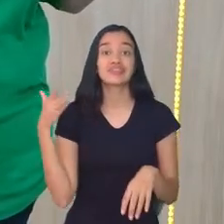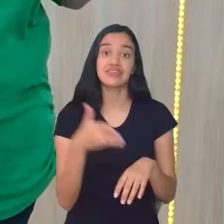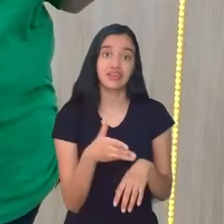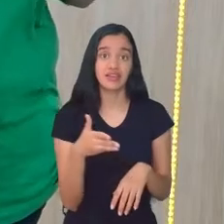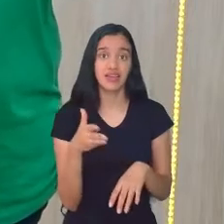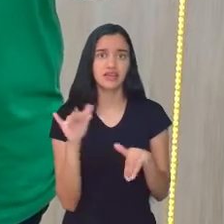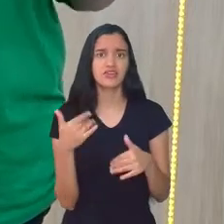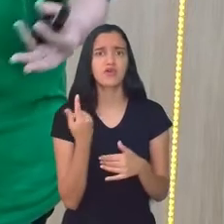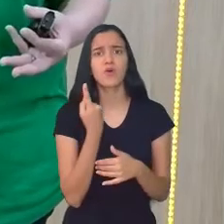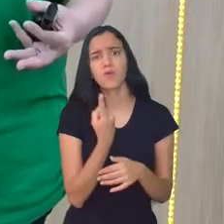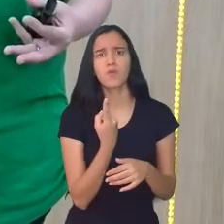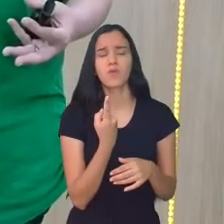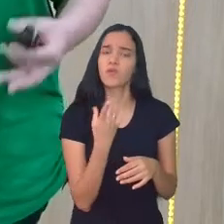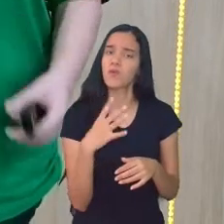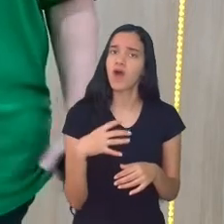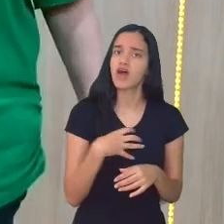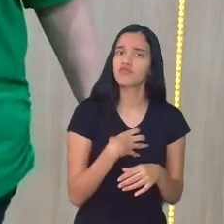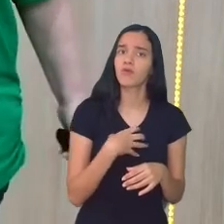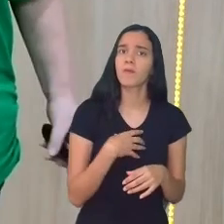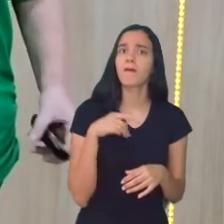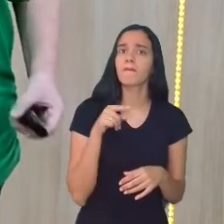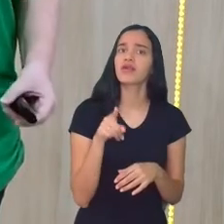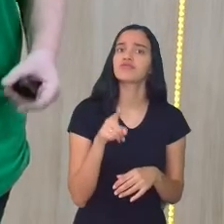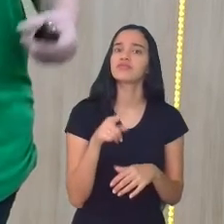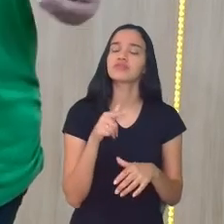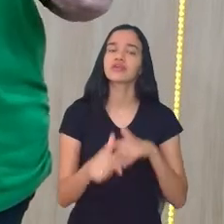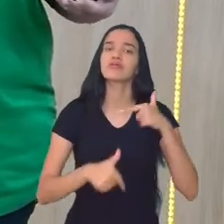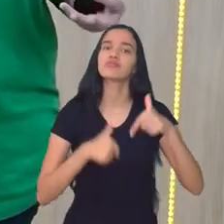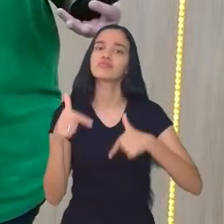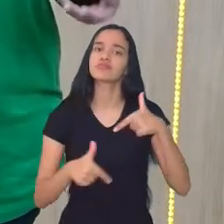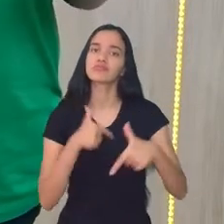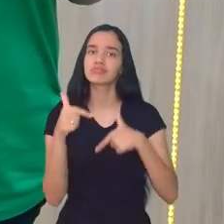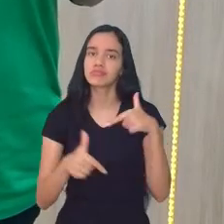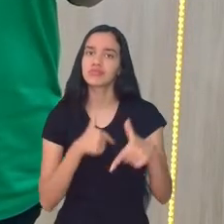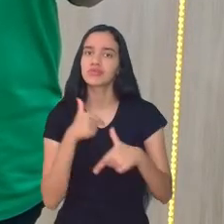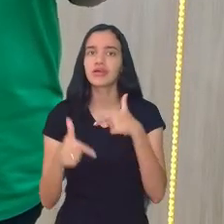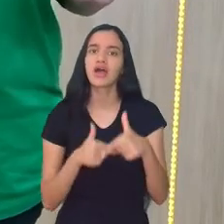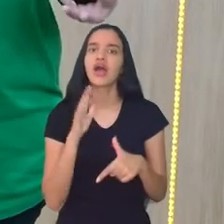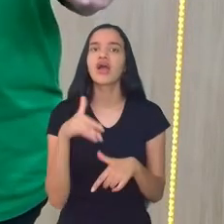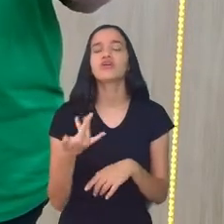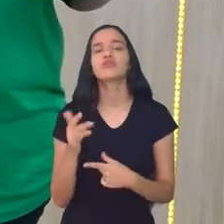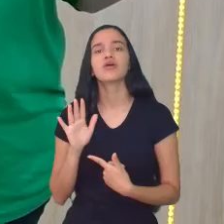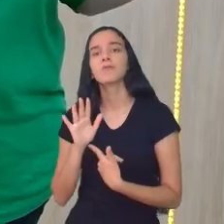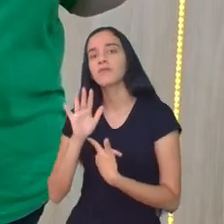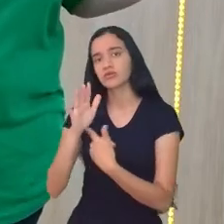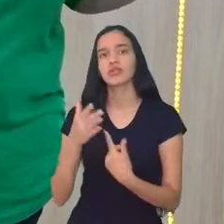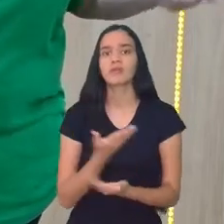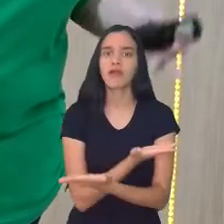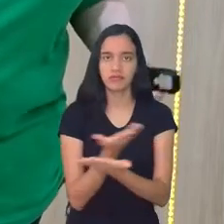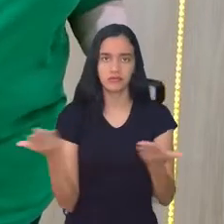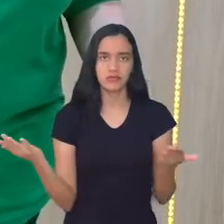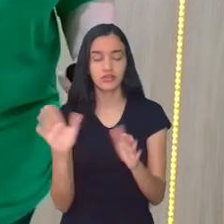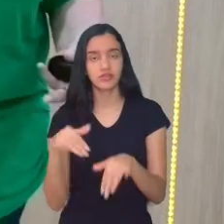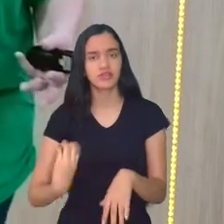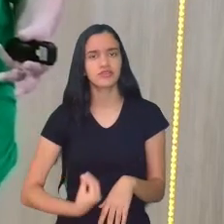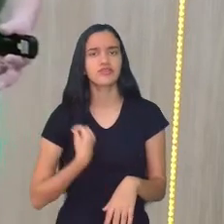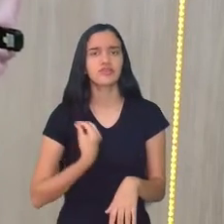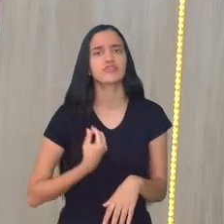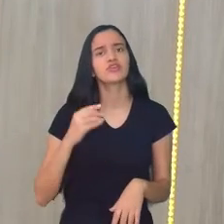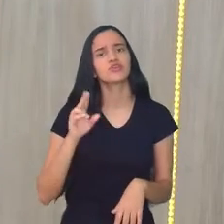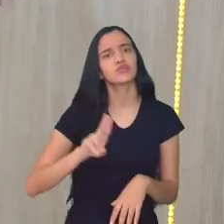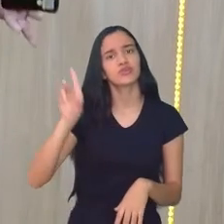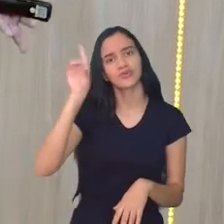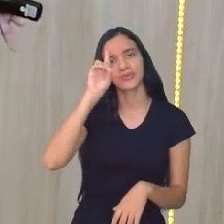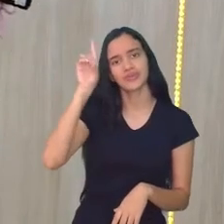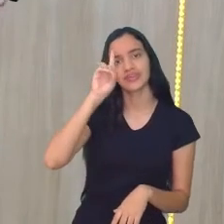ali é apenas uma ferramenta para vocês trabalhar, que eu já mostrei para vocês que vocês vivem usando ela no dia a